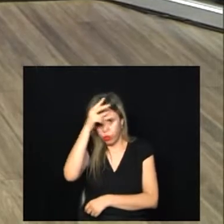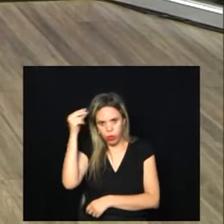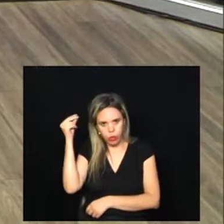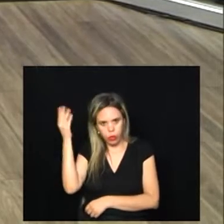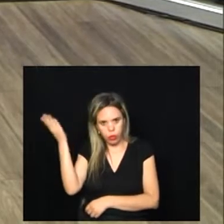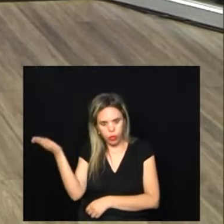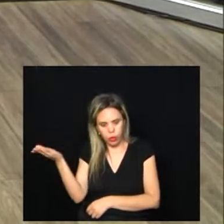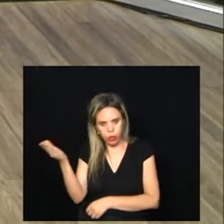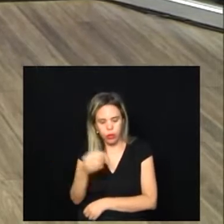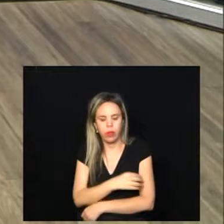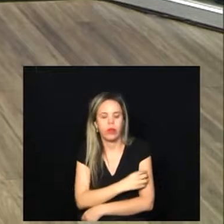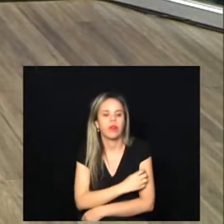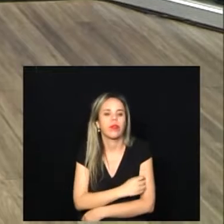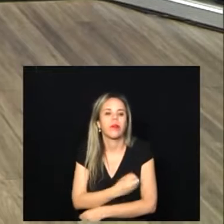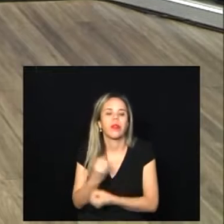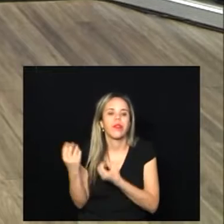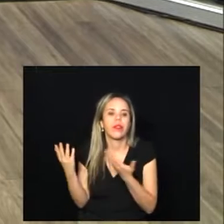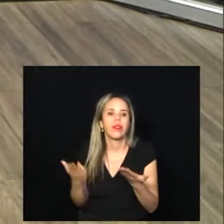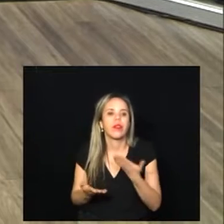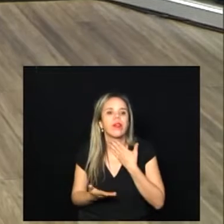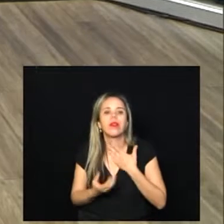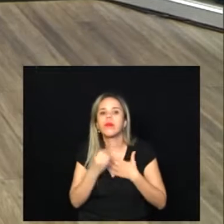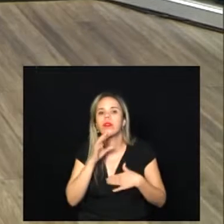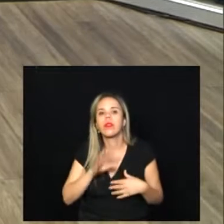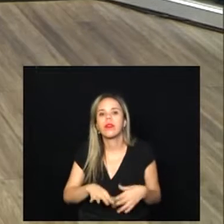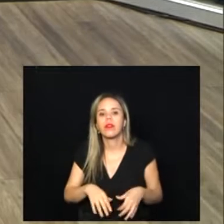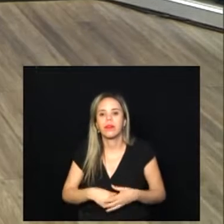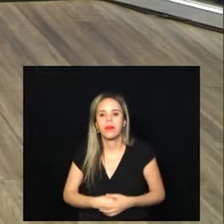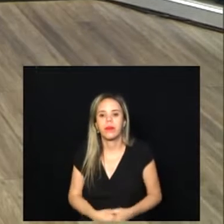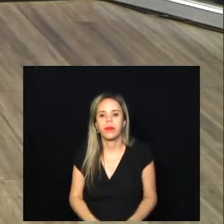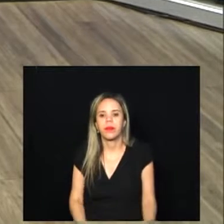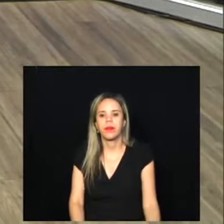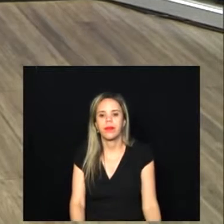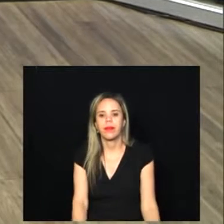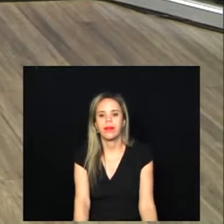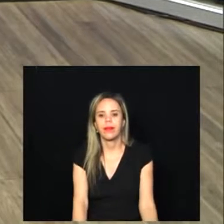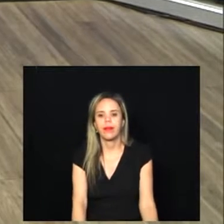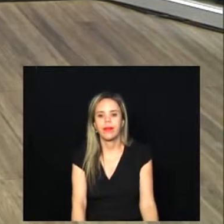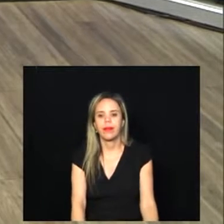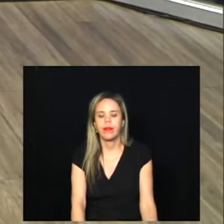mais informações. Seja bem-vindo e boa tarde, André.